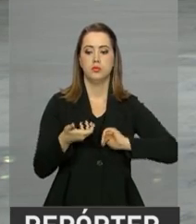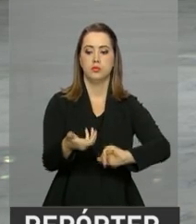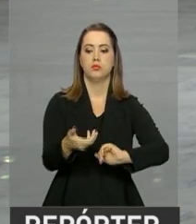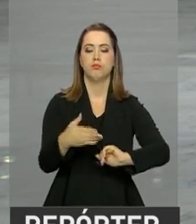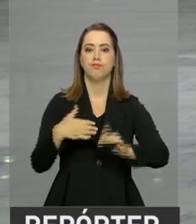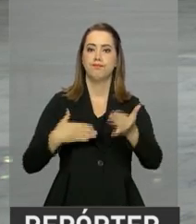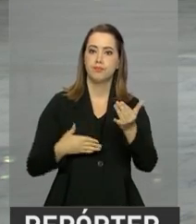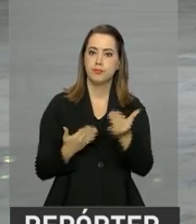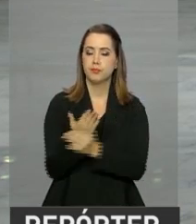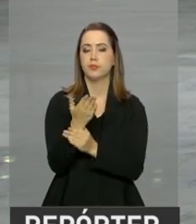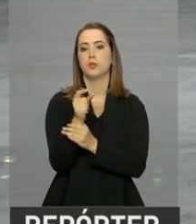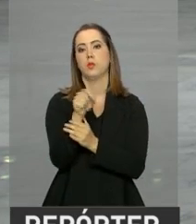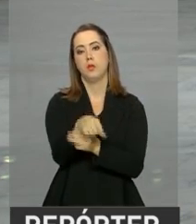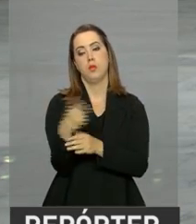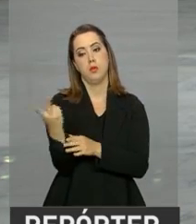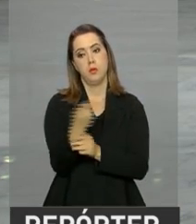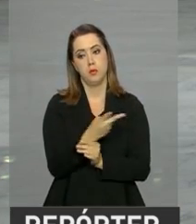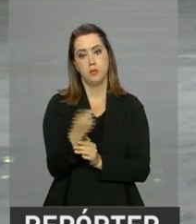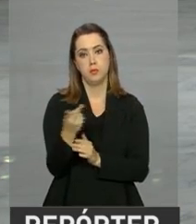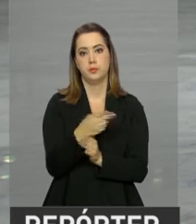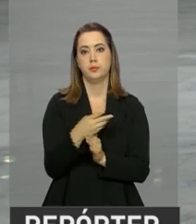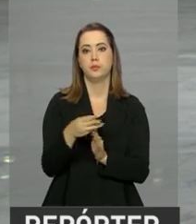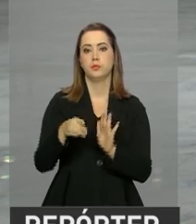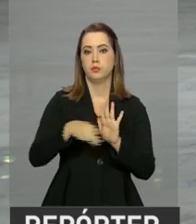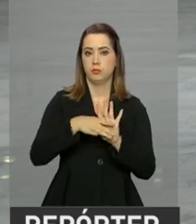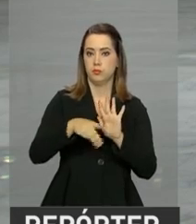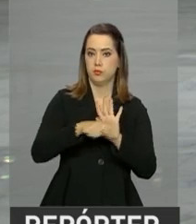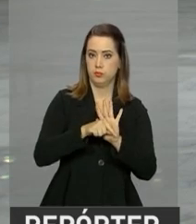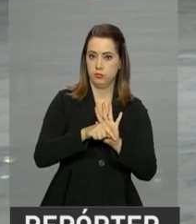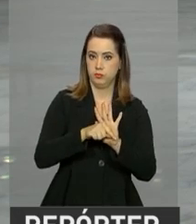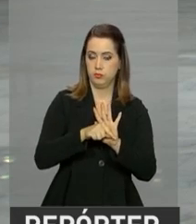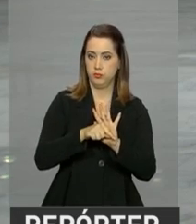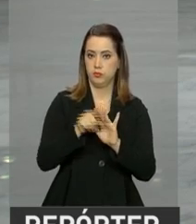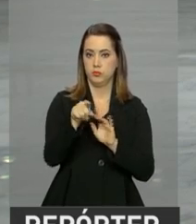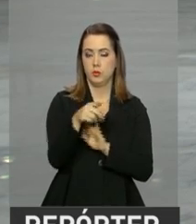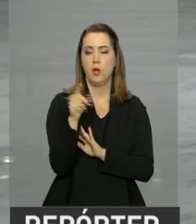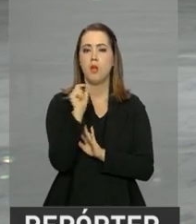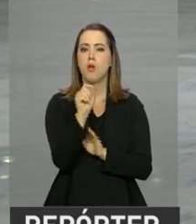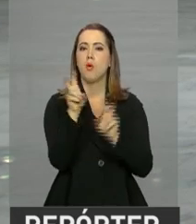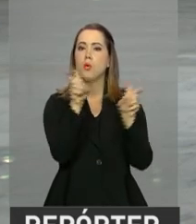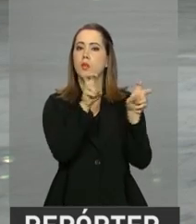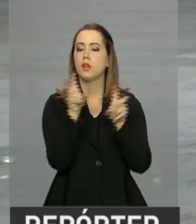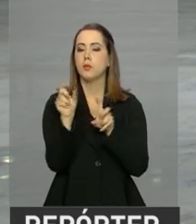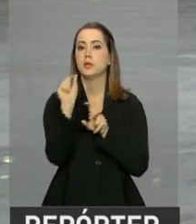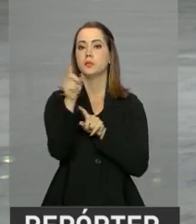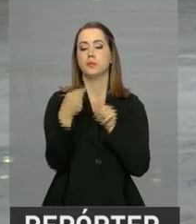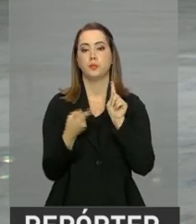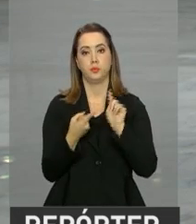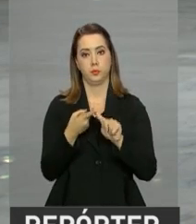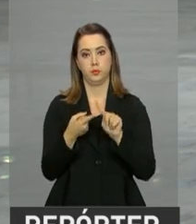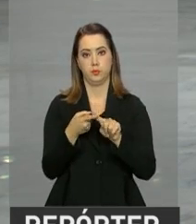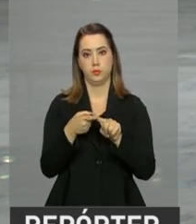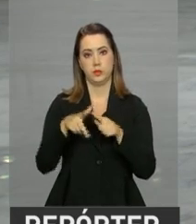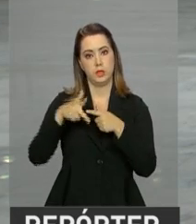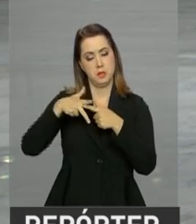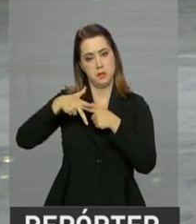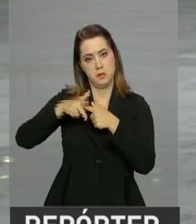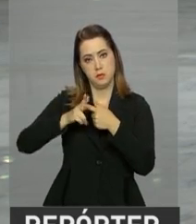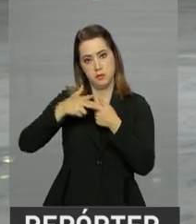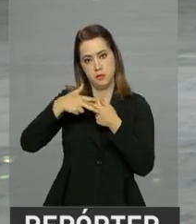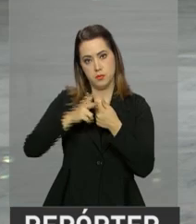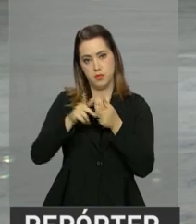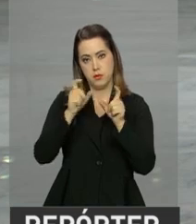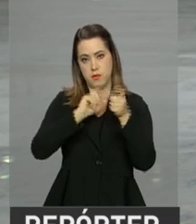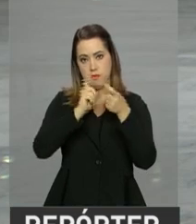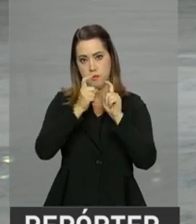Nacional aprove essas medidas provisórias. Elas tratam dos seguintes temas: da reforma administrativa,